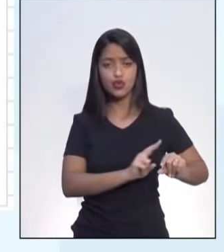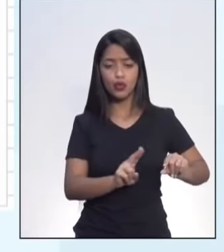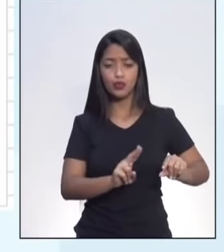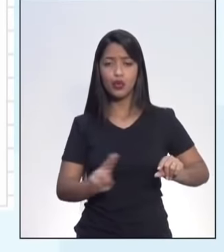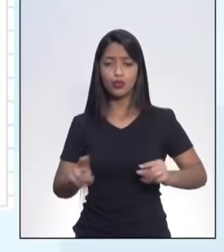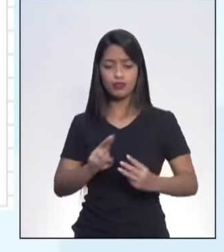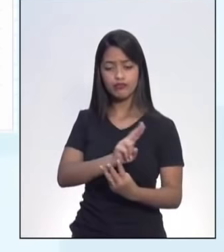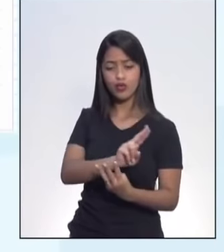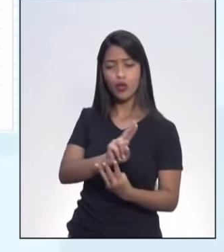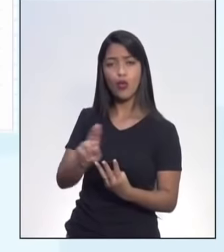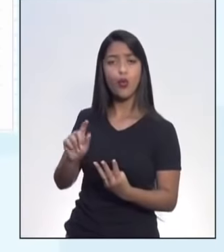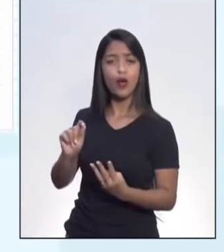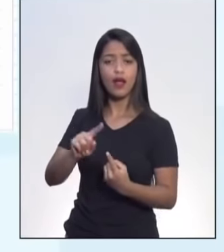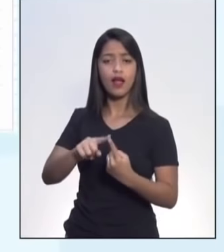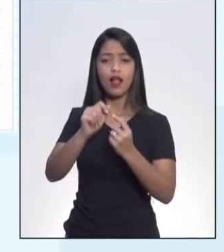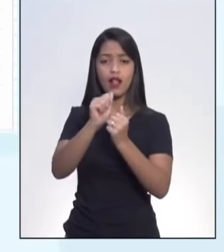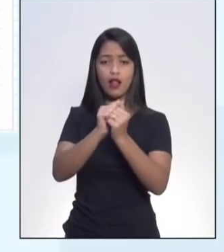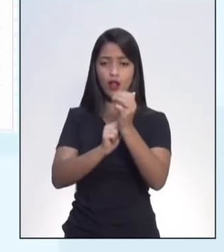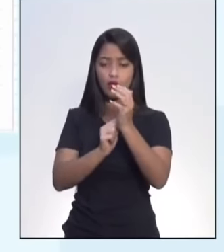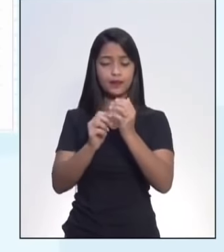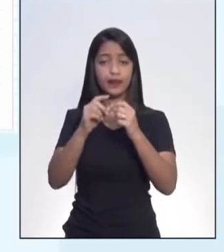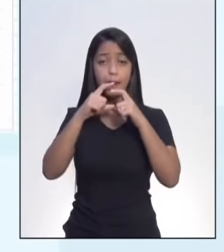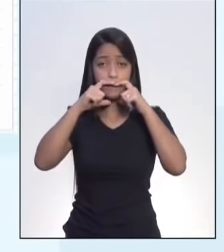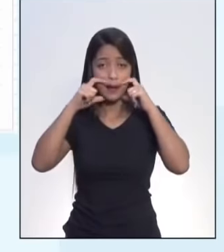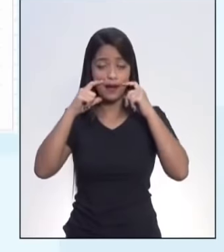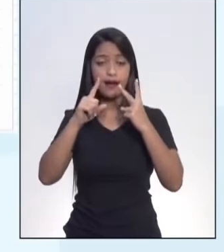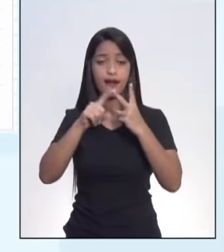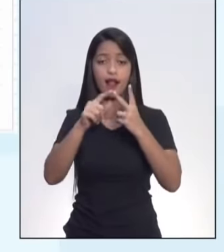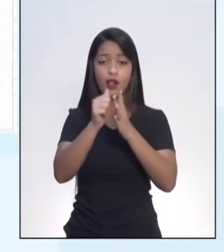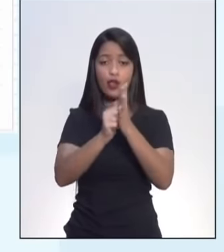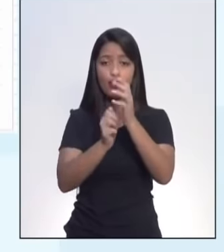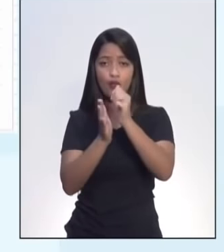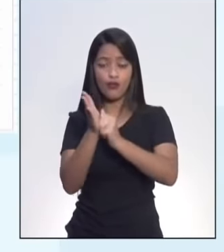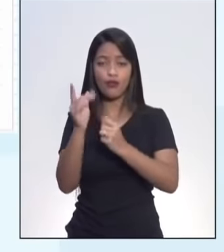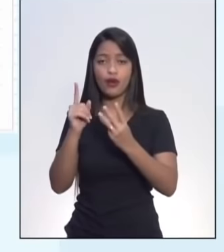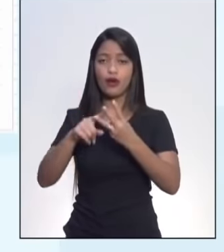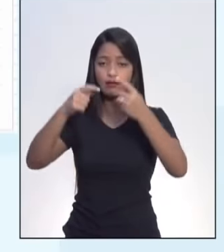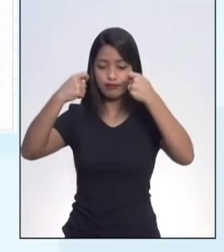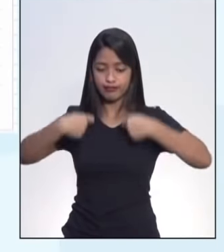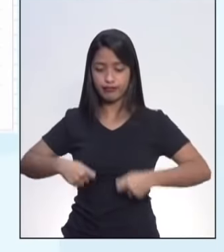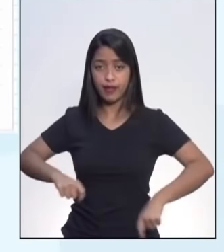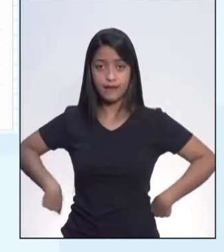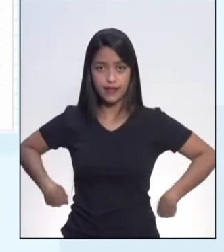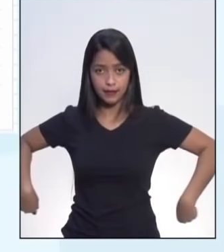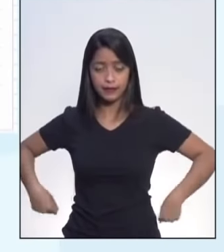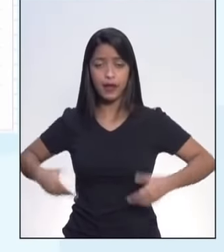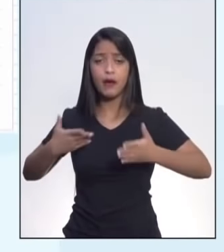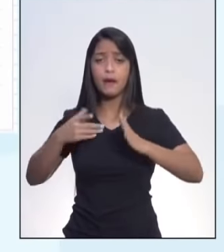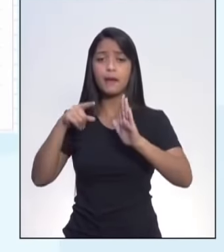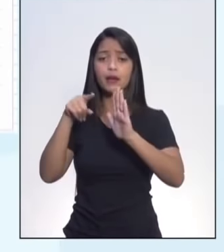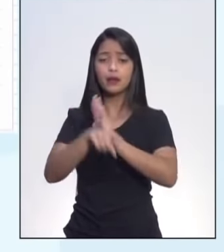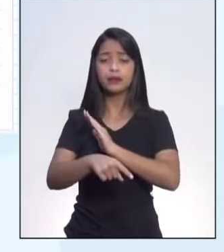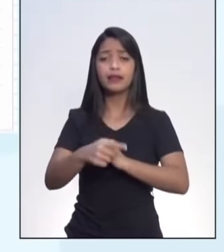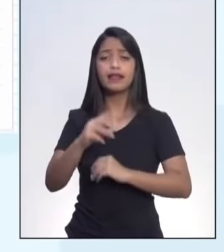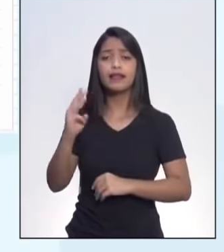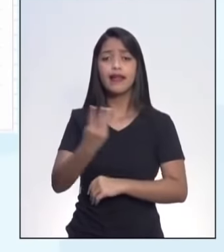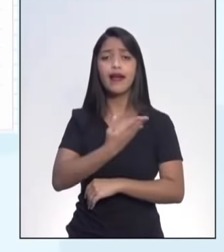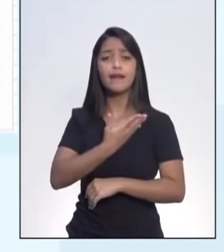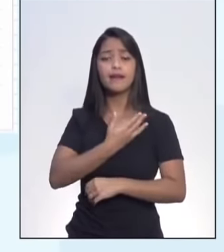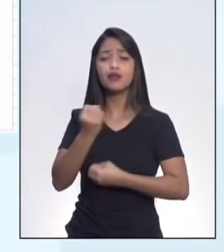pergunta? Vamos nessa. Vamos à pergunta, tá ok? Os 3 amigos doaram juntos quantos aventais? 2